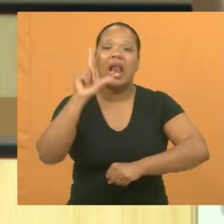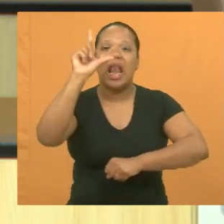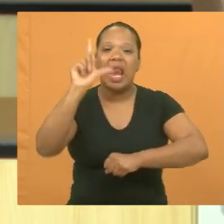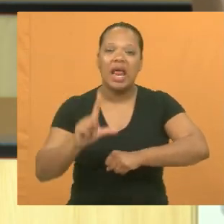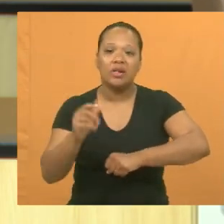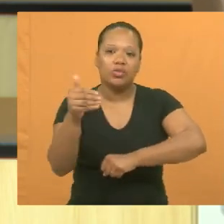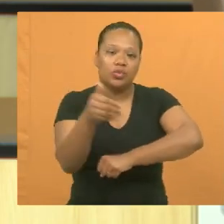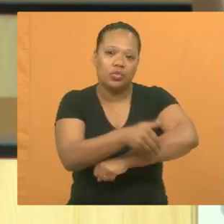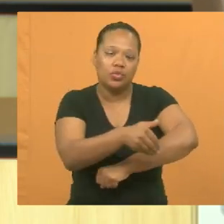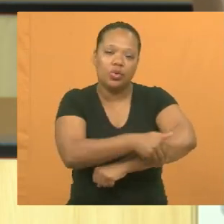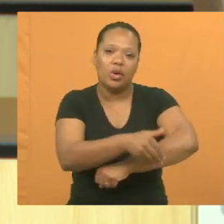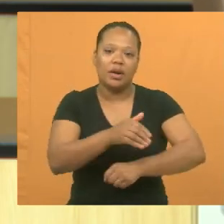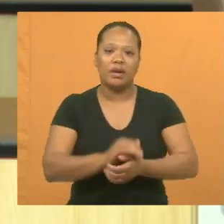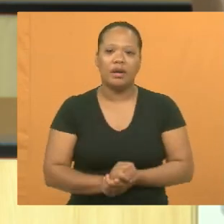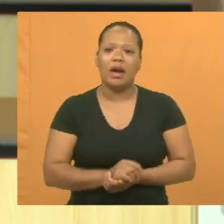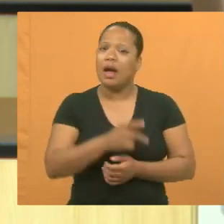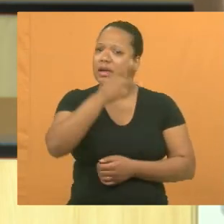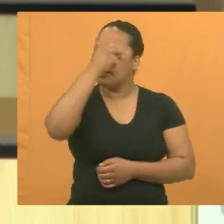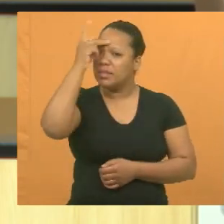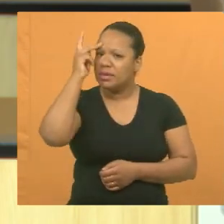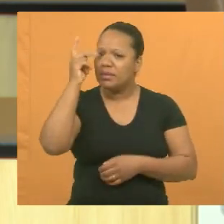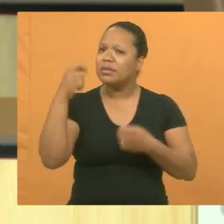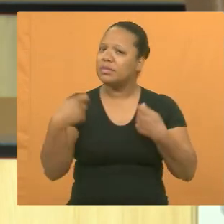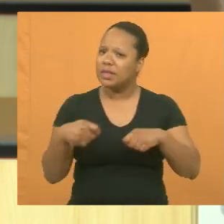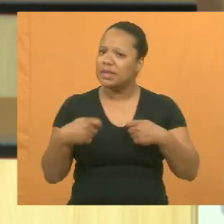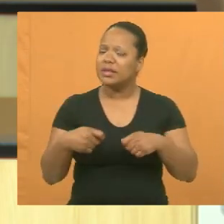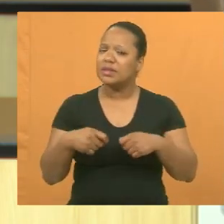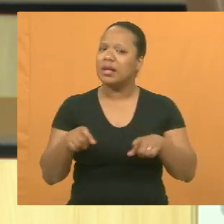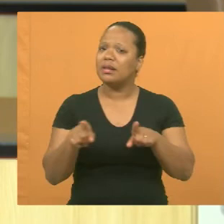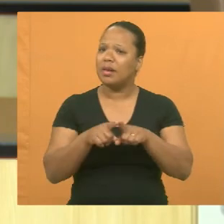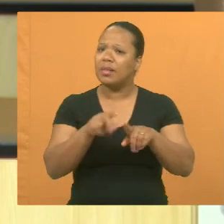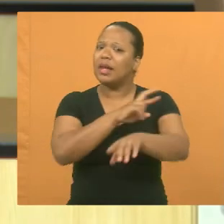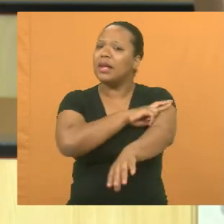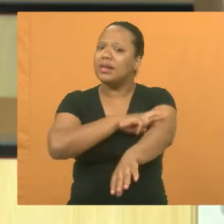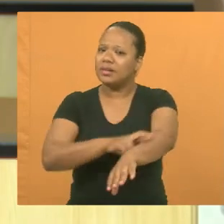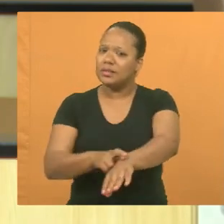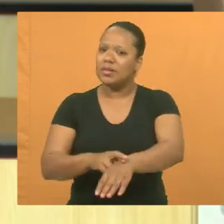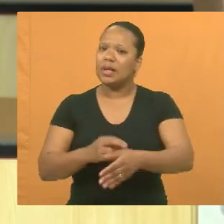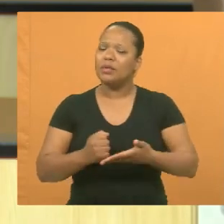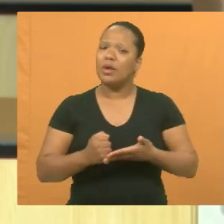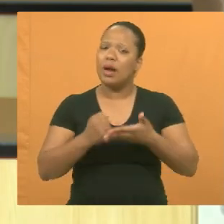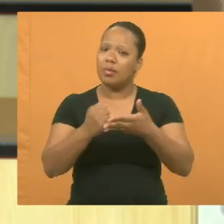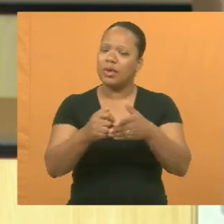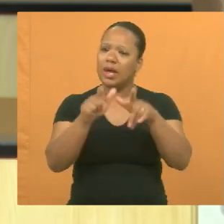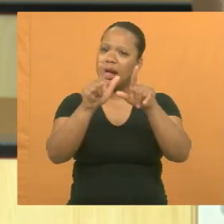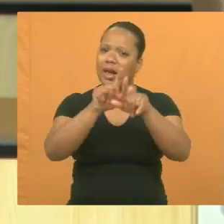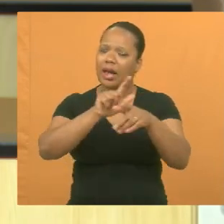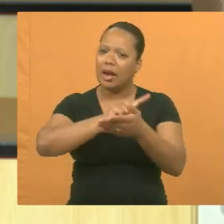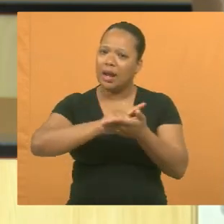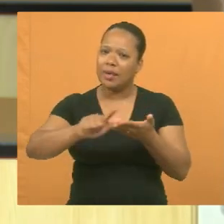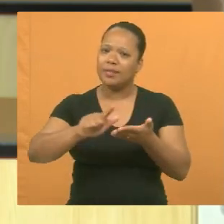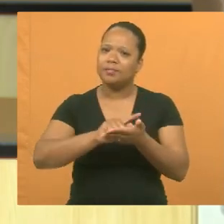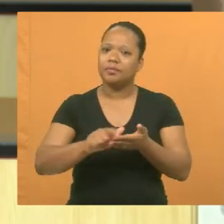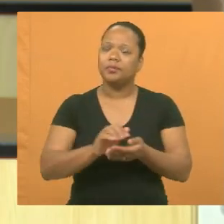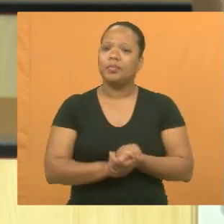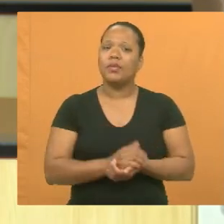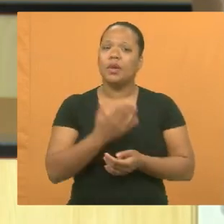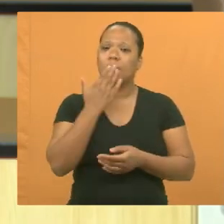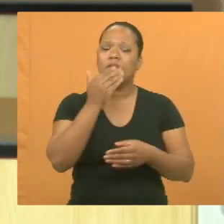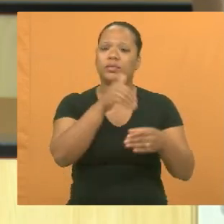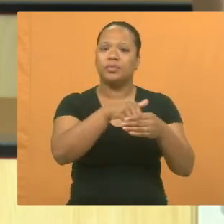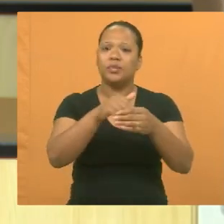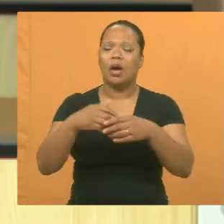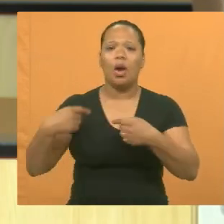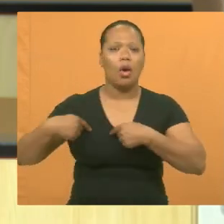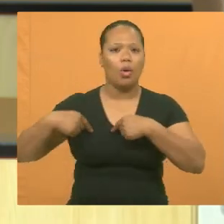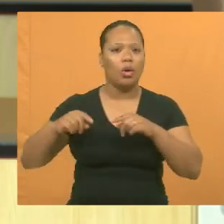pela prefeitura, mas também observar a nossa contribuição, né, nesse sentido. Pedido de informação e votação, os que forem